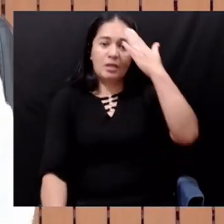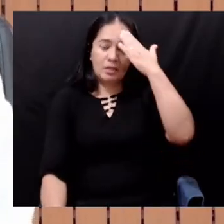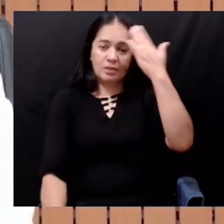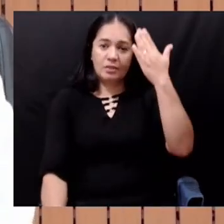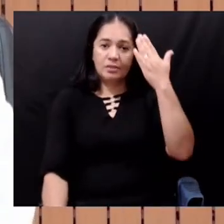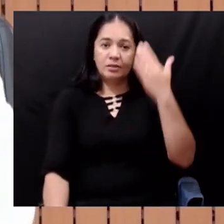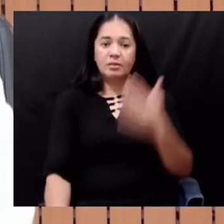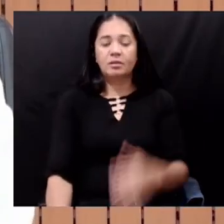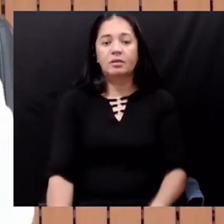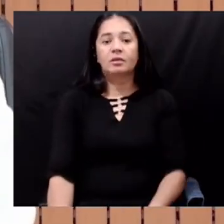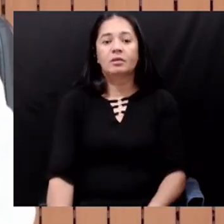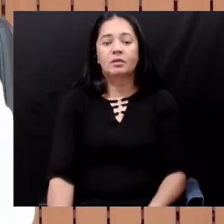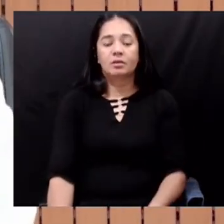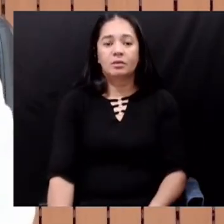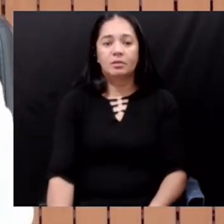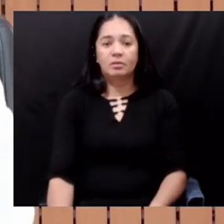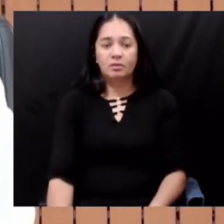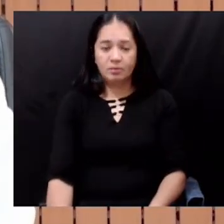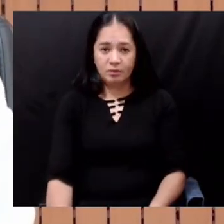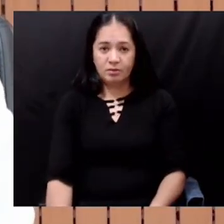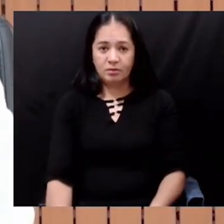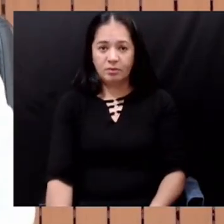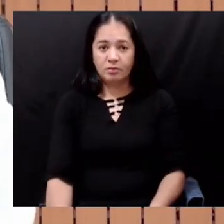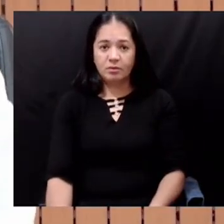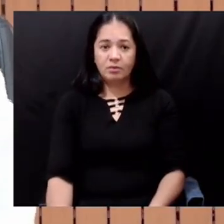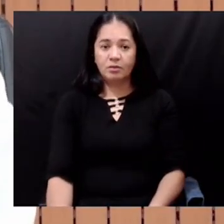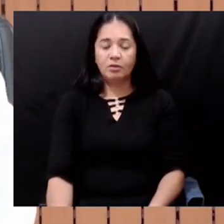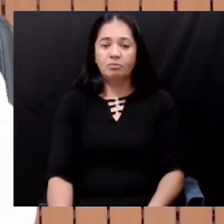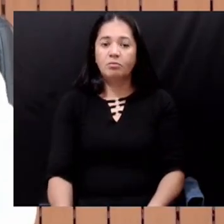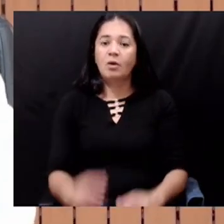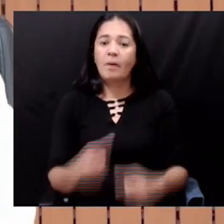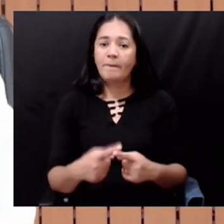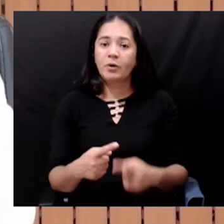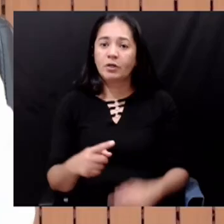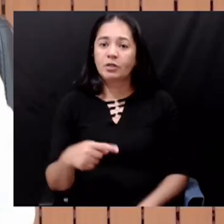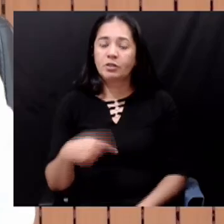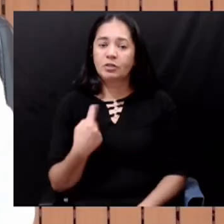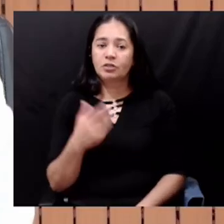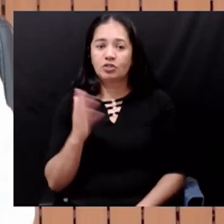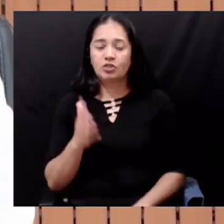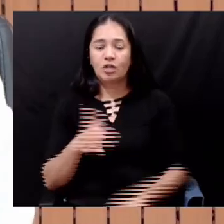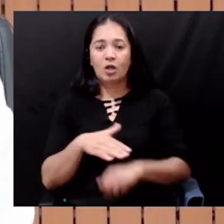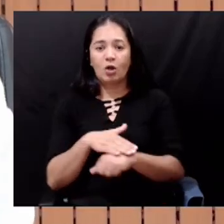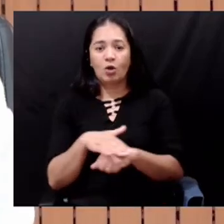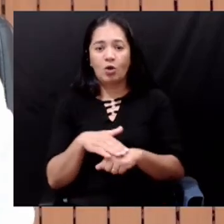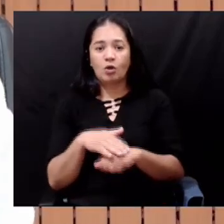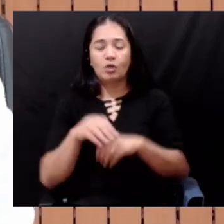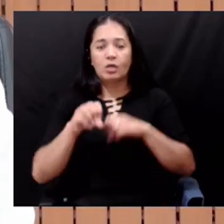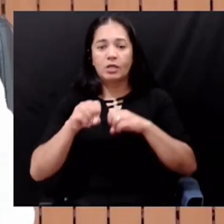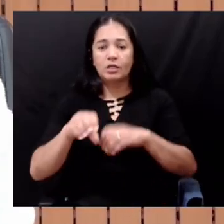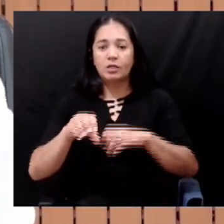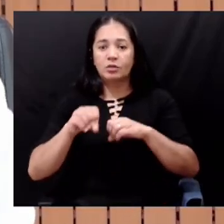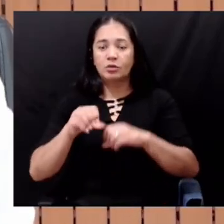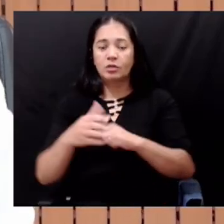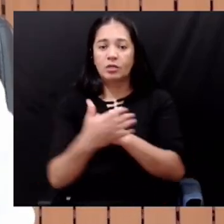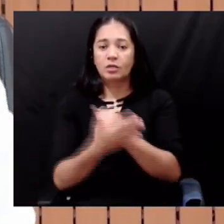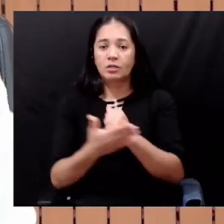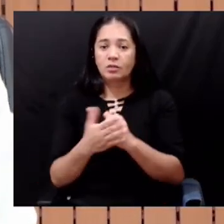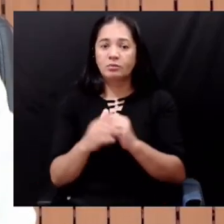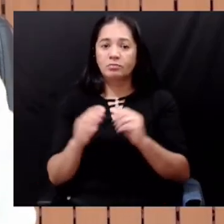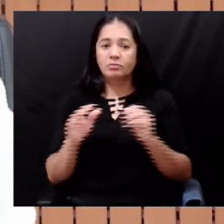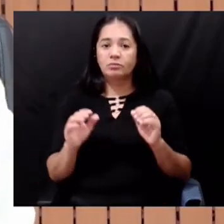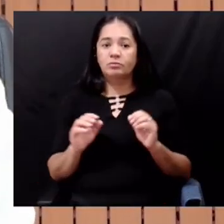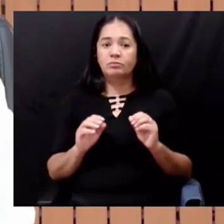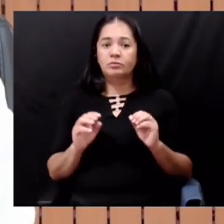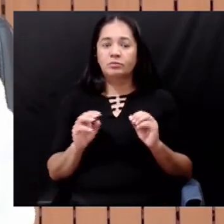né, de outros carnavais aí já dialogamos sobre educação básica, um fórum de educação básica que quase não sai